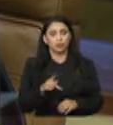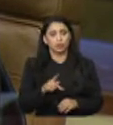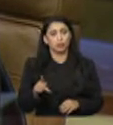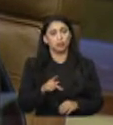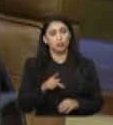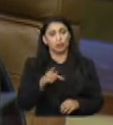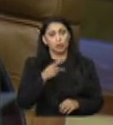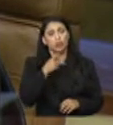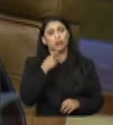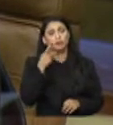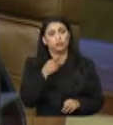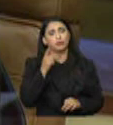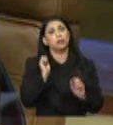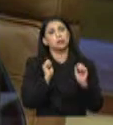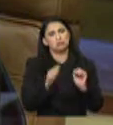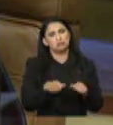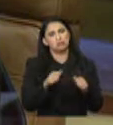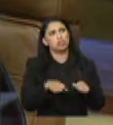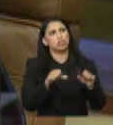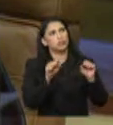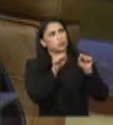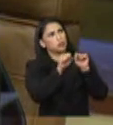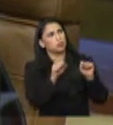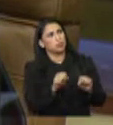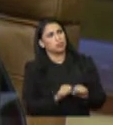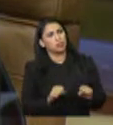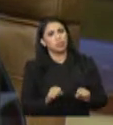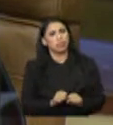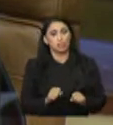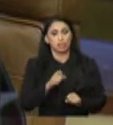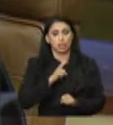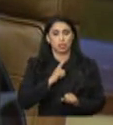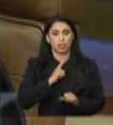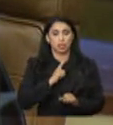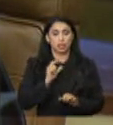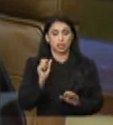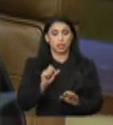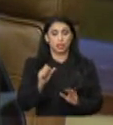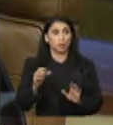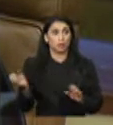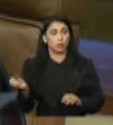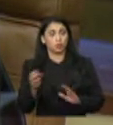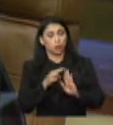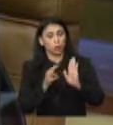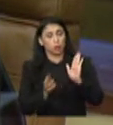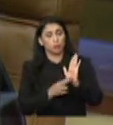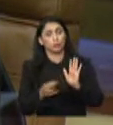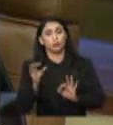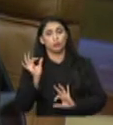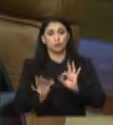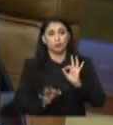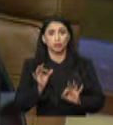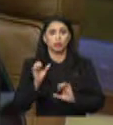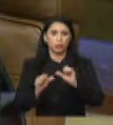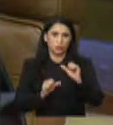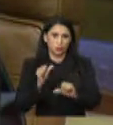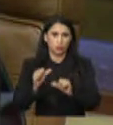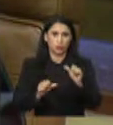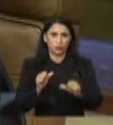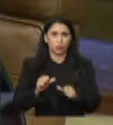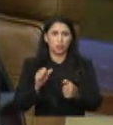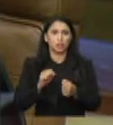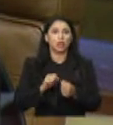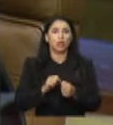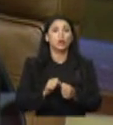é possível haver nos is o direito escrito especialmente de Norma Jurídica que tenha sido editada por